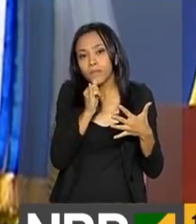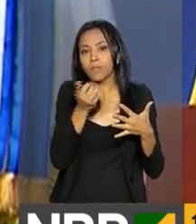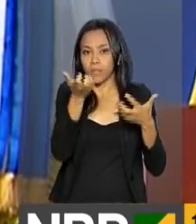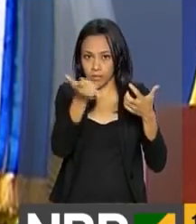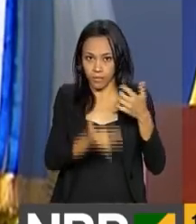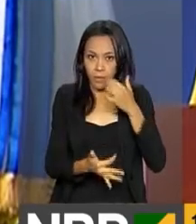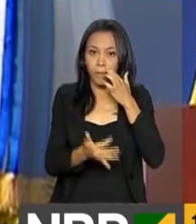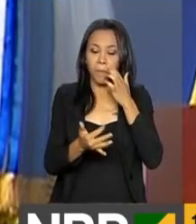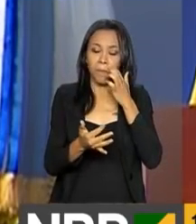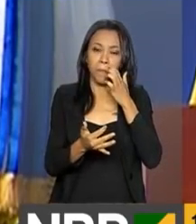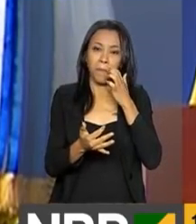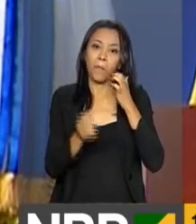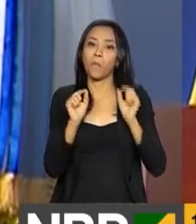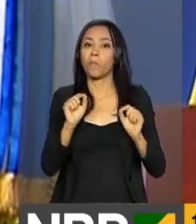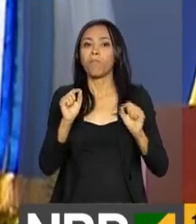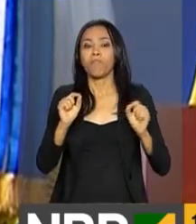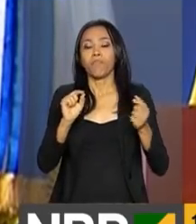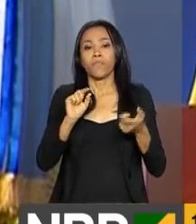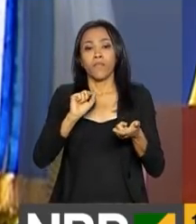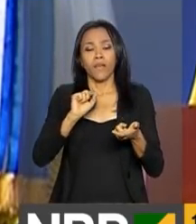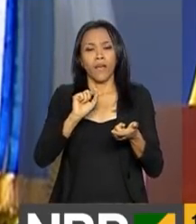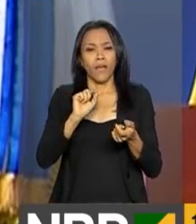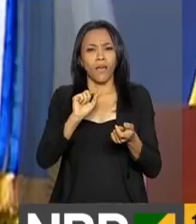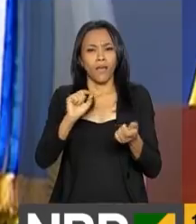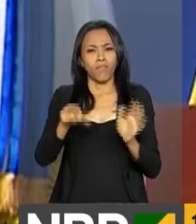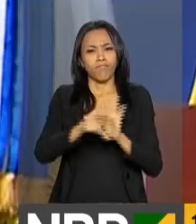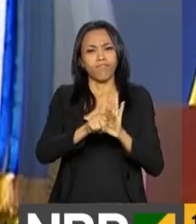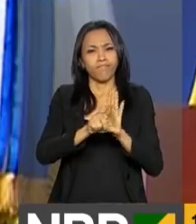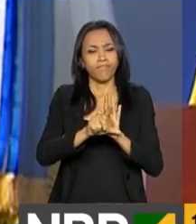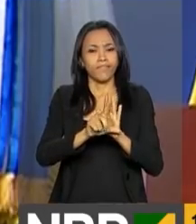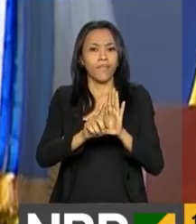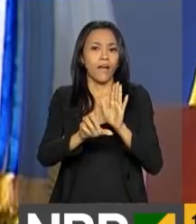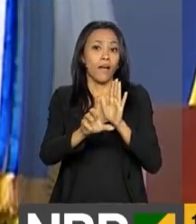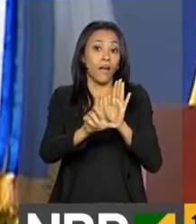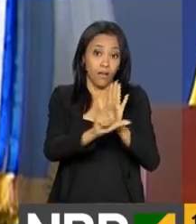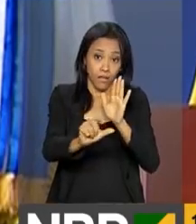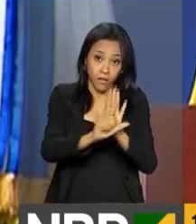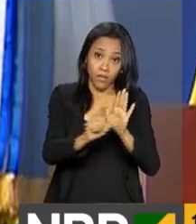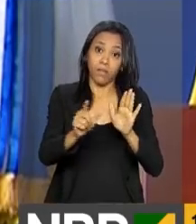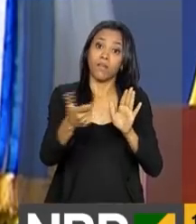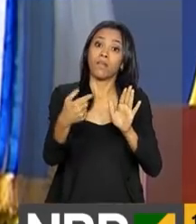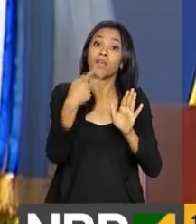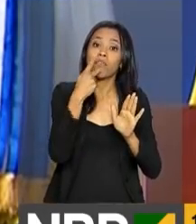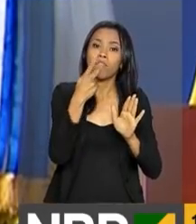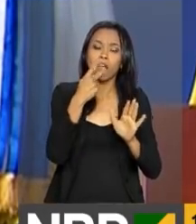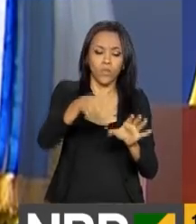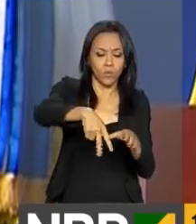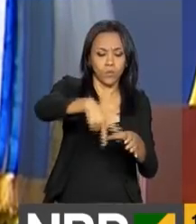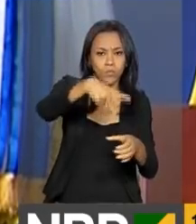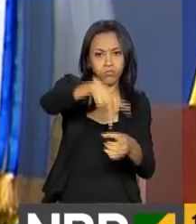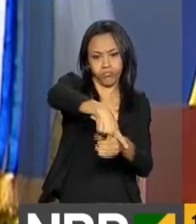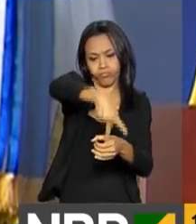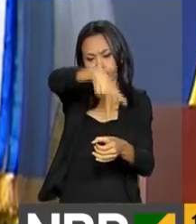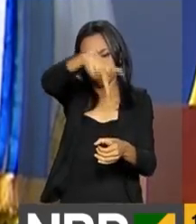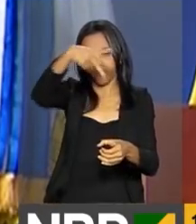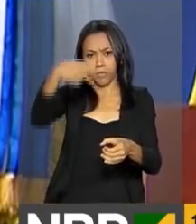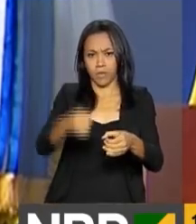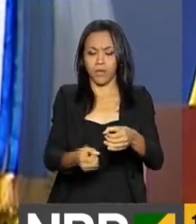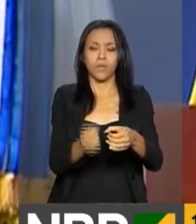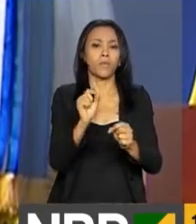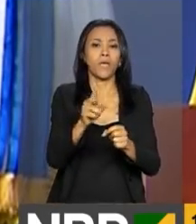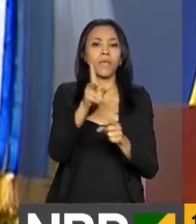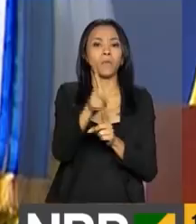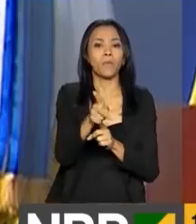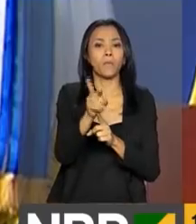a questão da resolução referente à exploração do pré-sal, e deu uma inovação extraordinária,